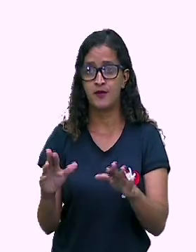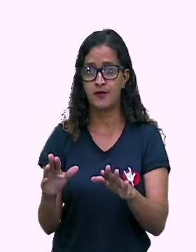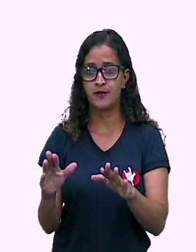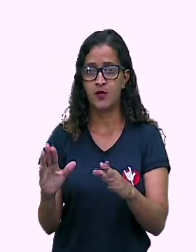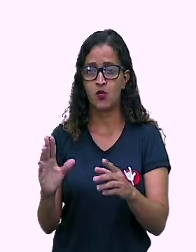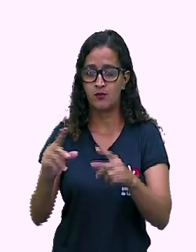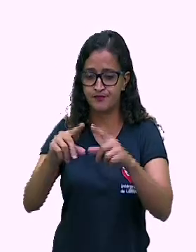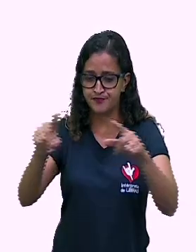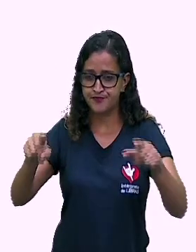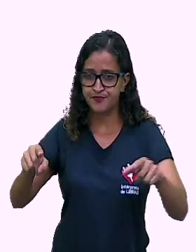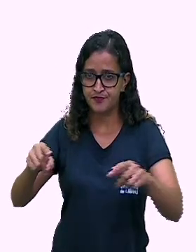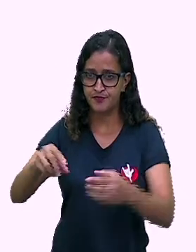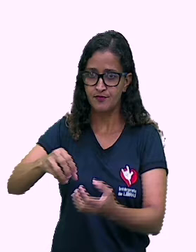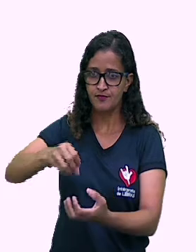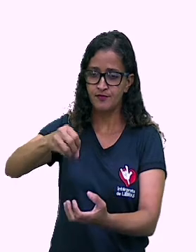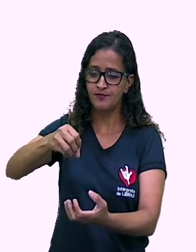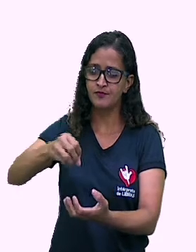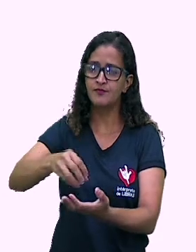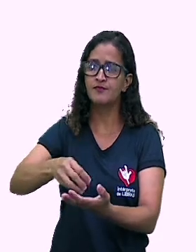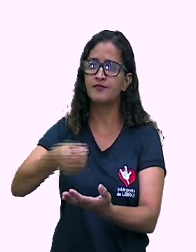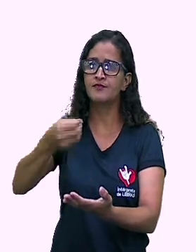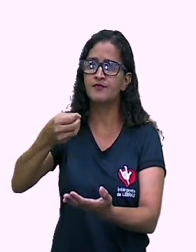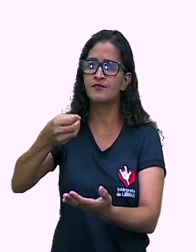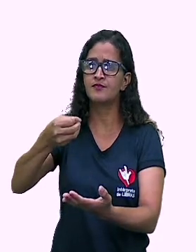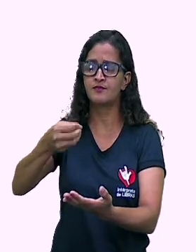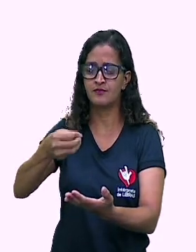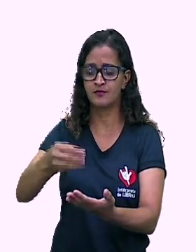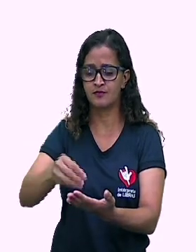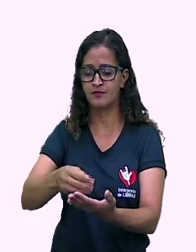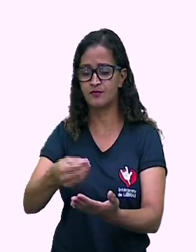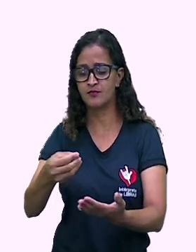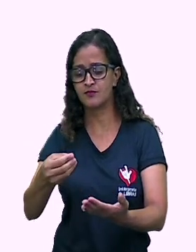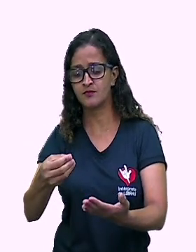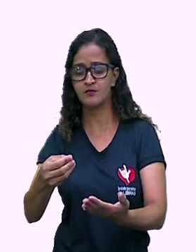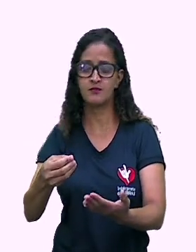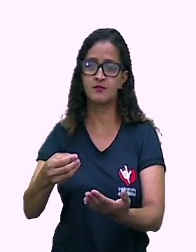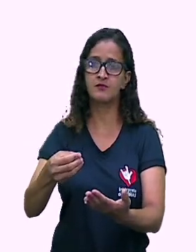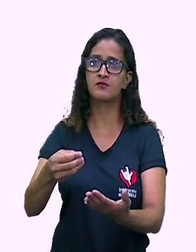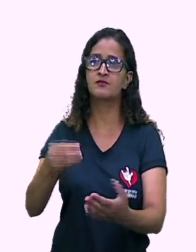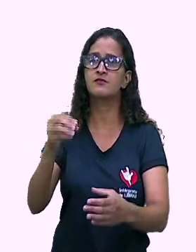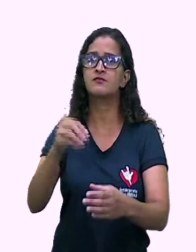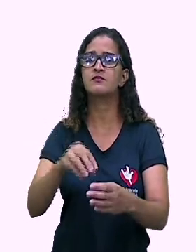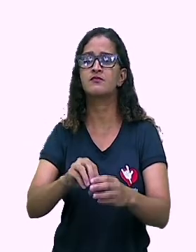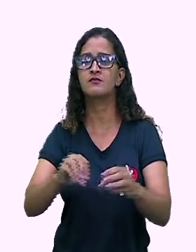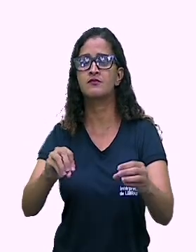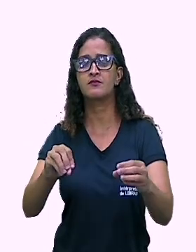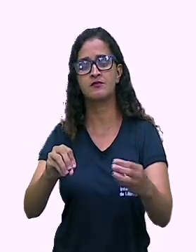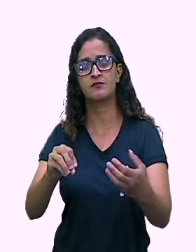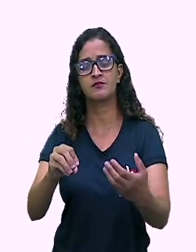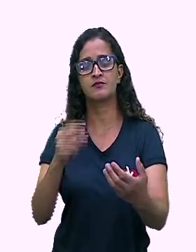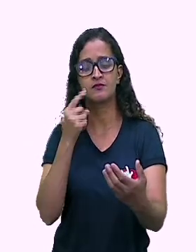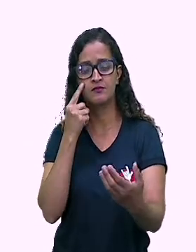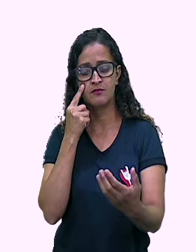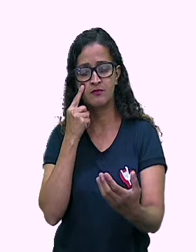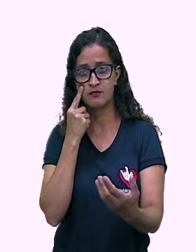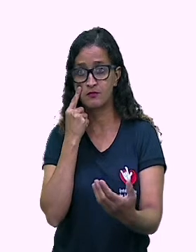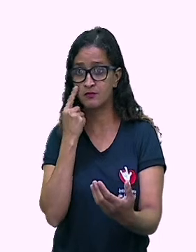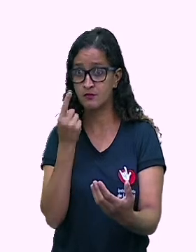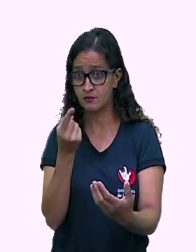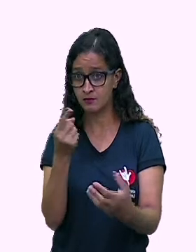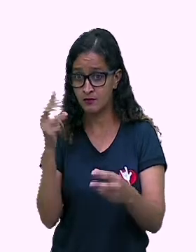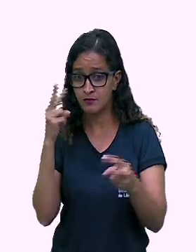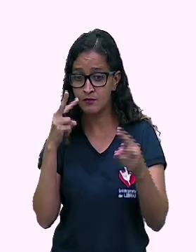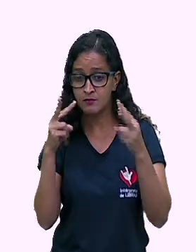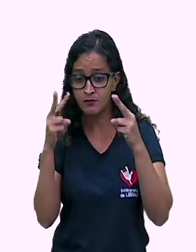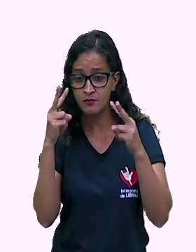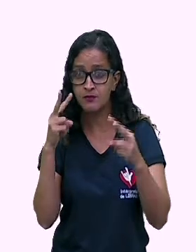de pó de café. Quando você abre o pacote de pó de café, se você ainda não observou,